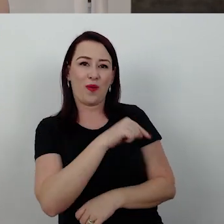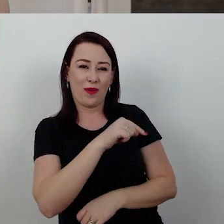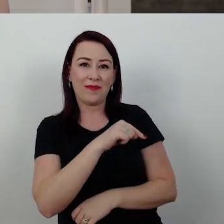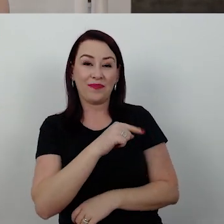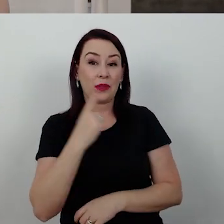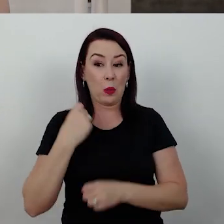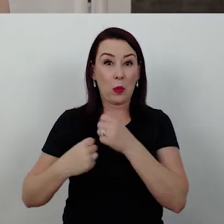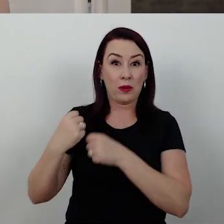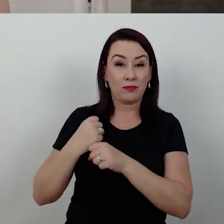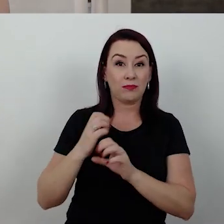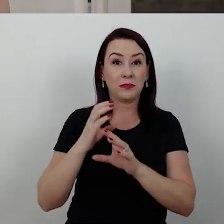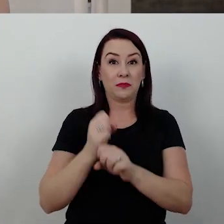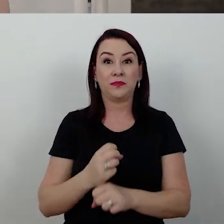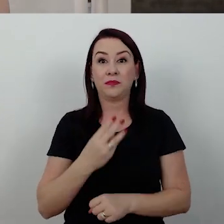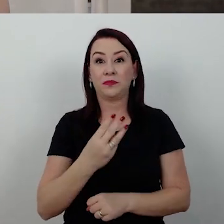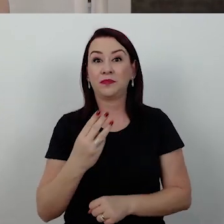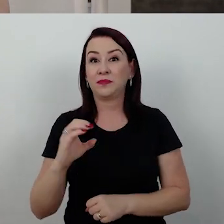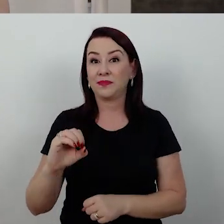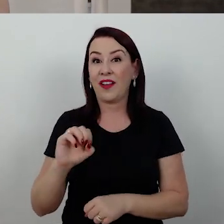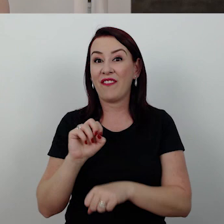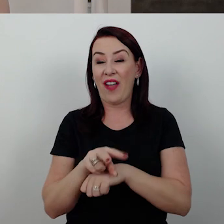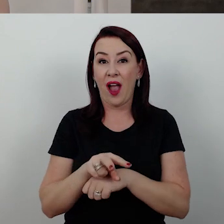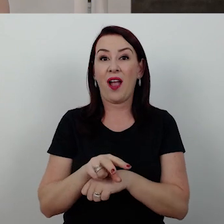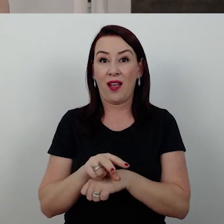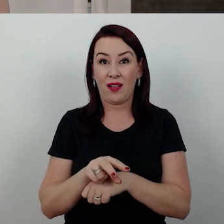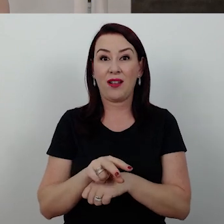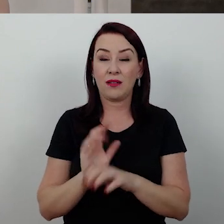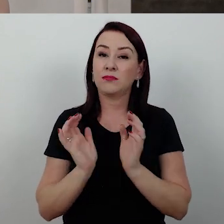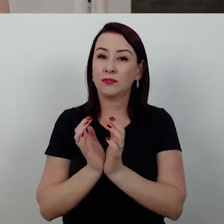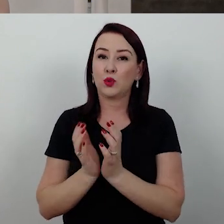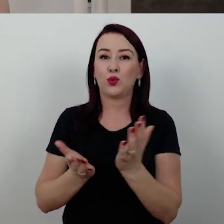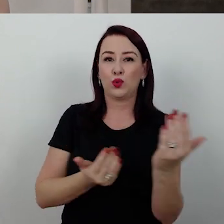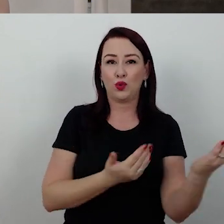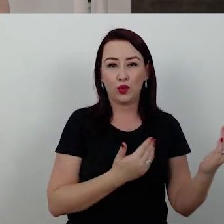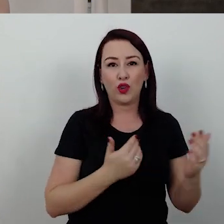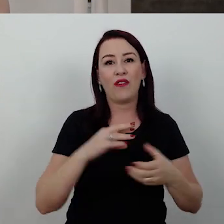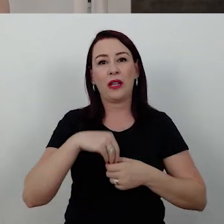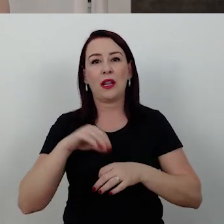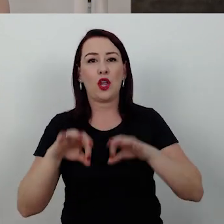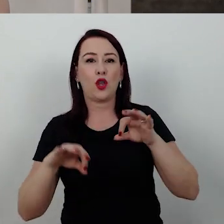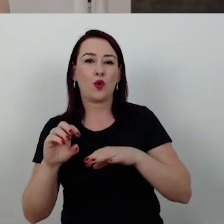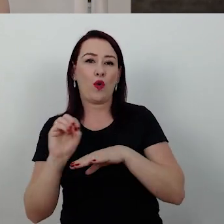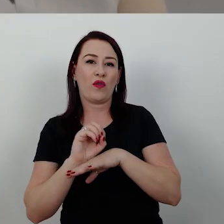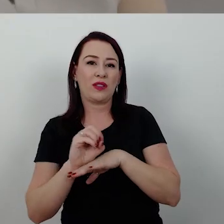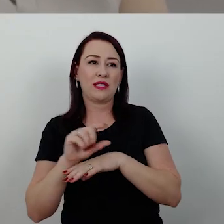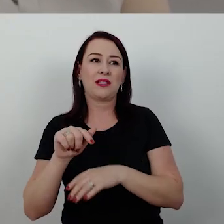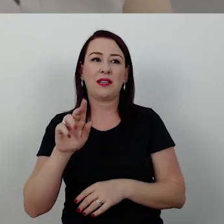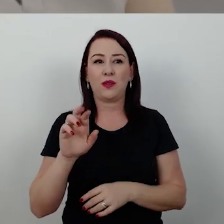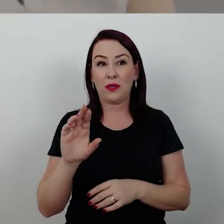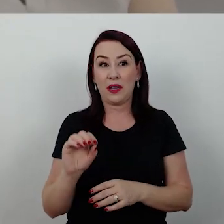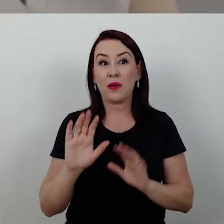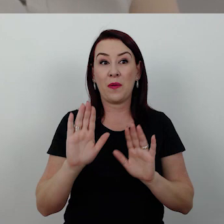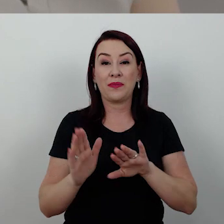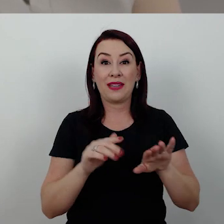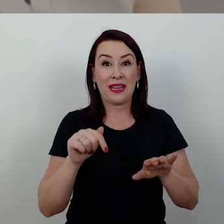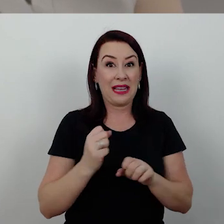ano passado foram mais de 330 vagas, né, ofertadas para os jovens capacitados nas oficinas Querô, e esse ano já